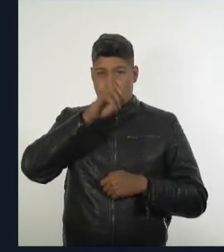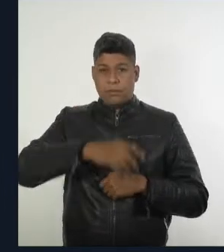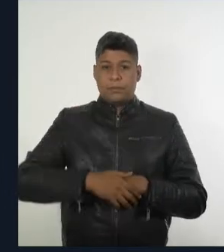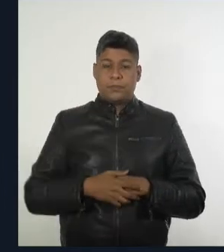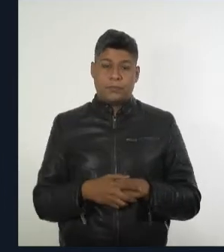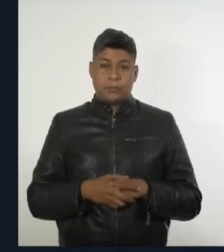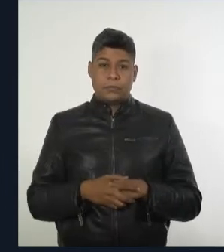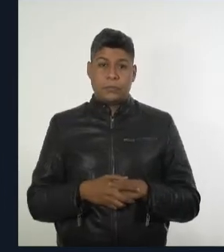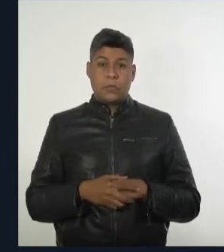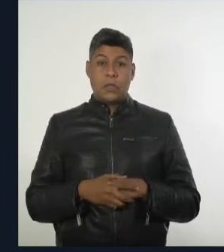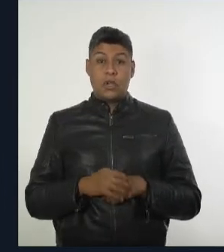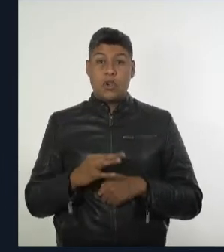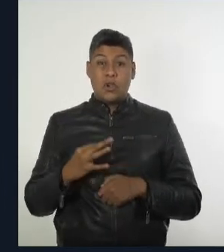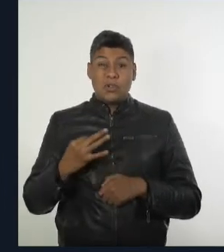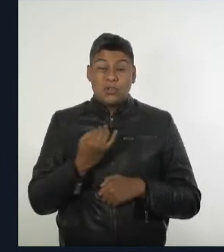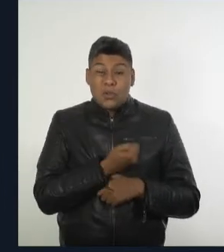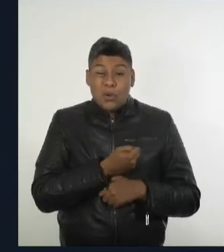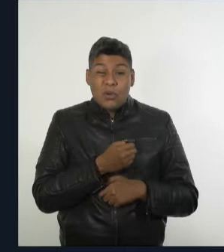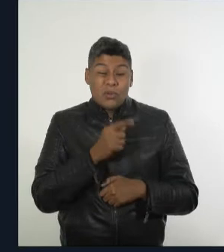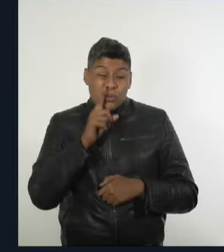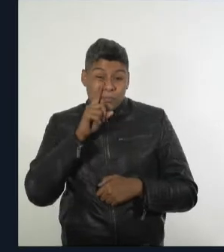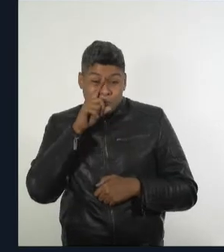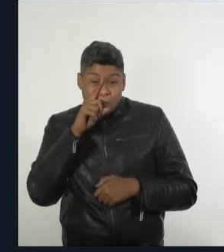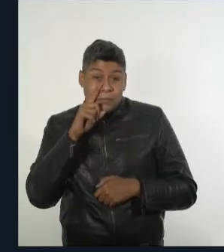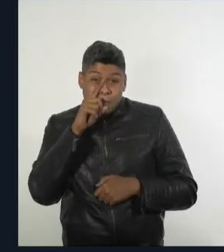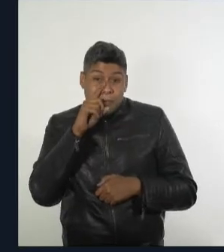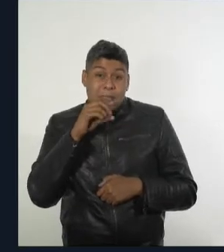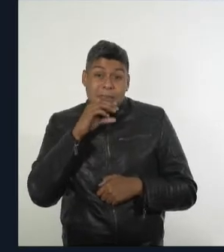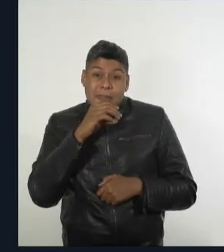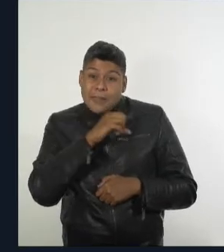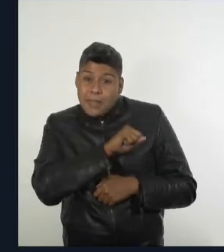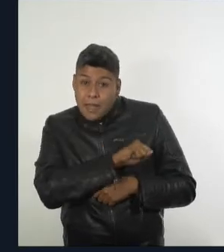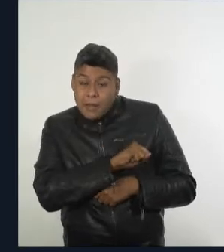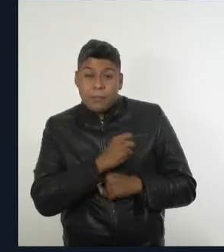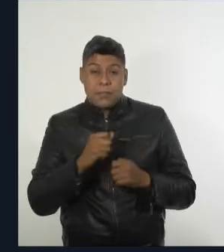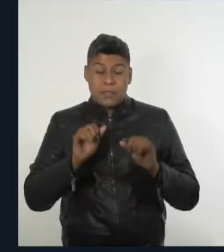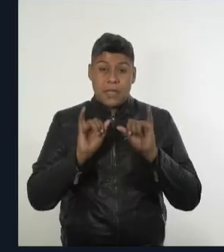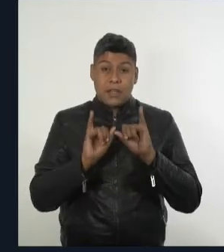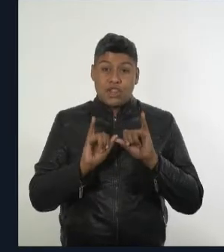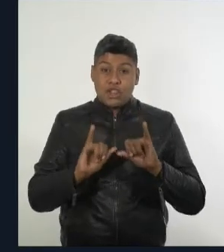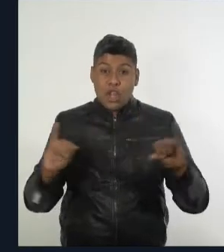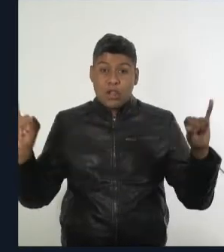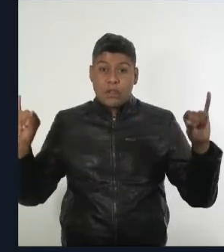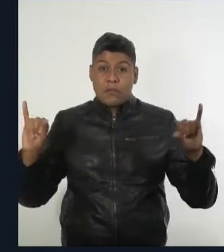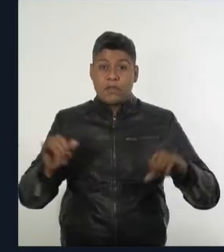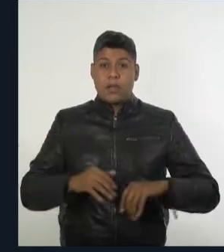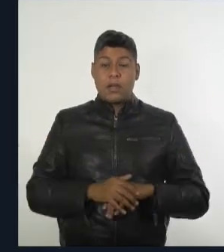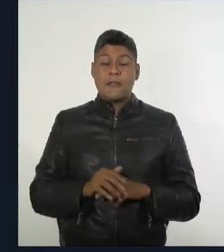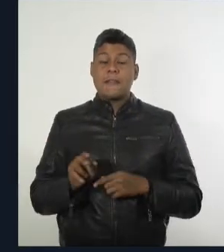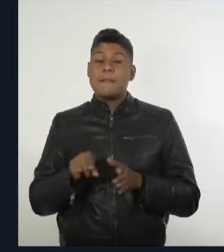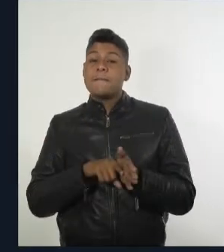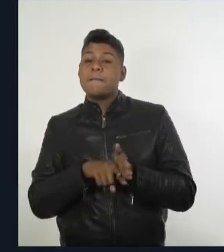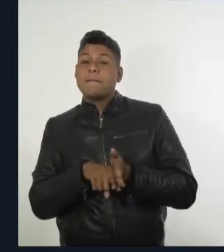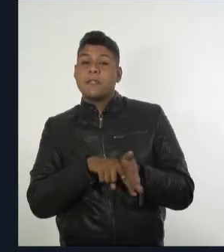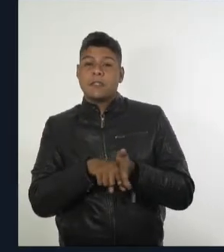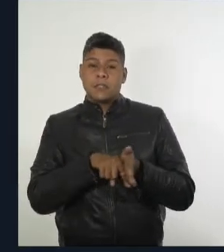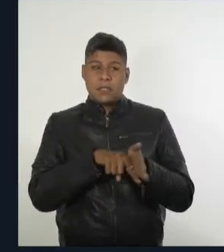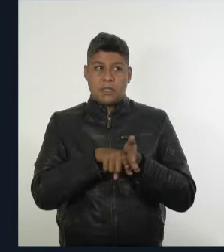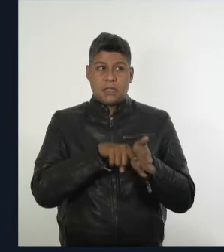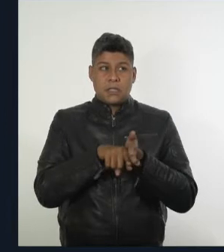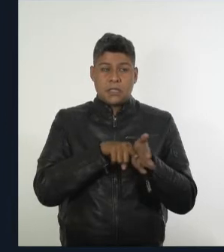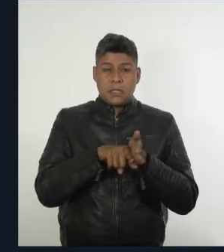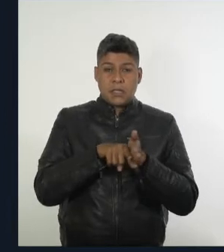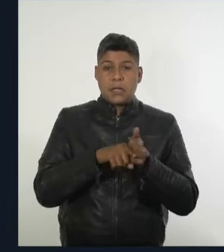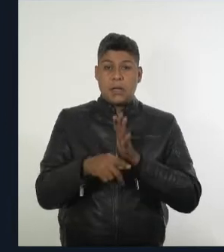Todos os casos suspeitos devem ser imediatamente notificados e investigados com a